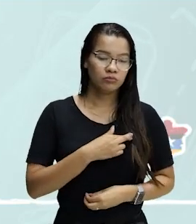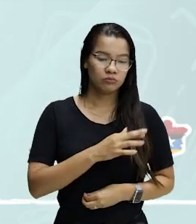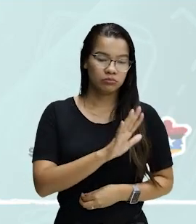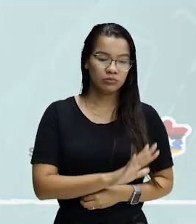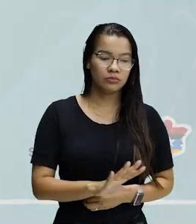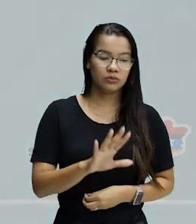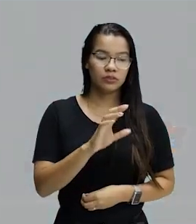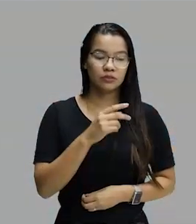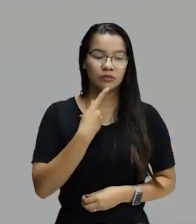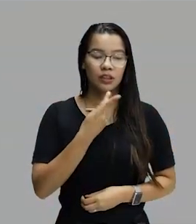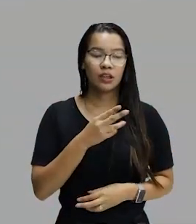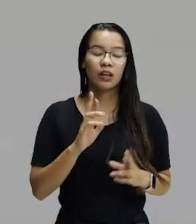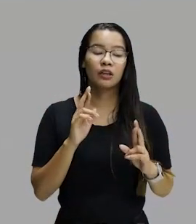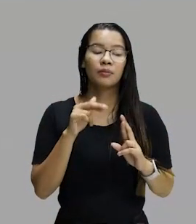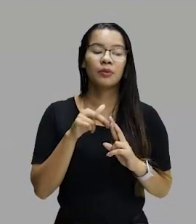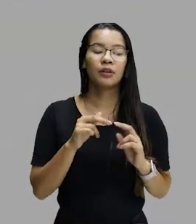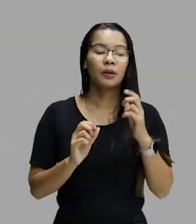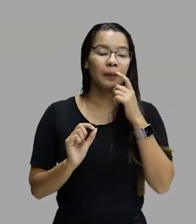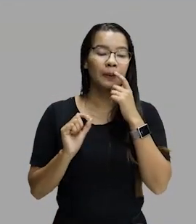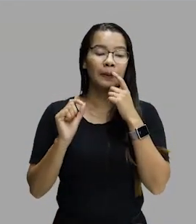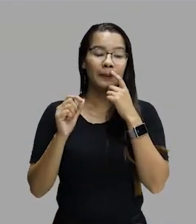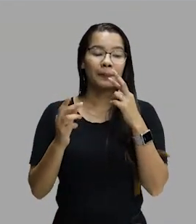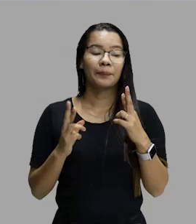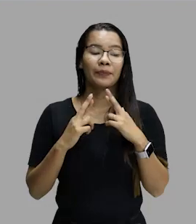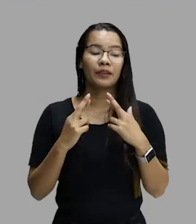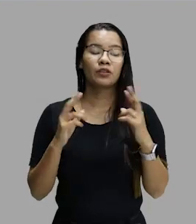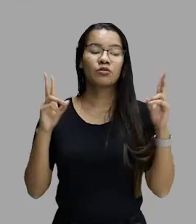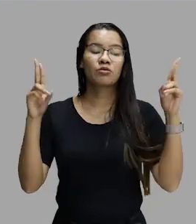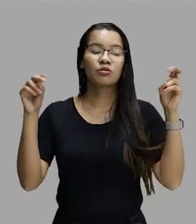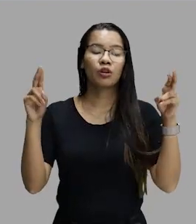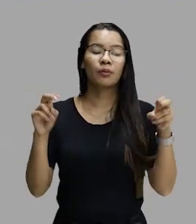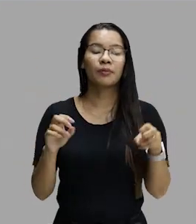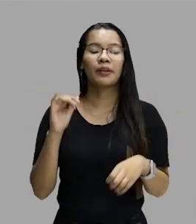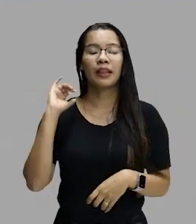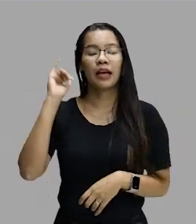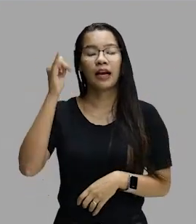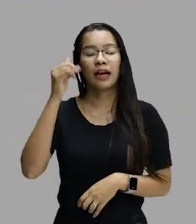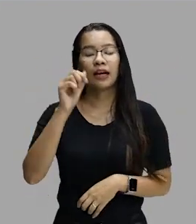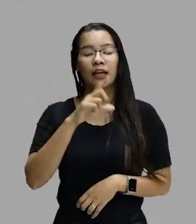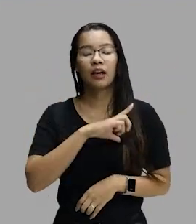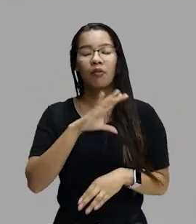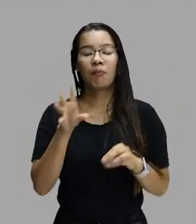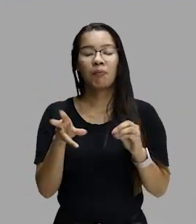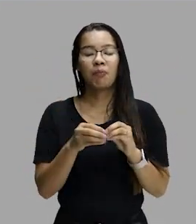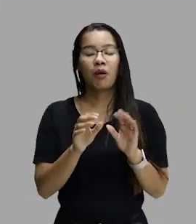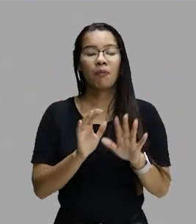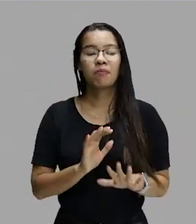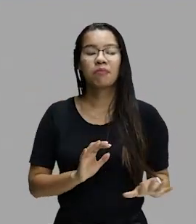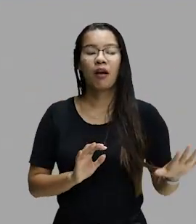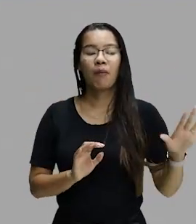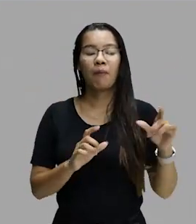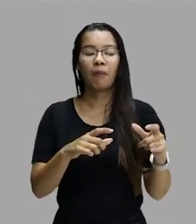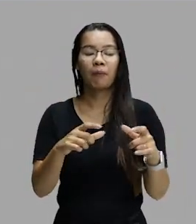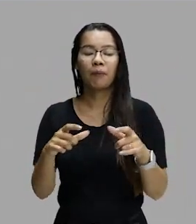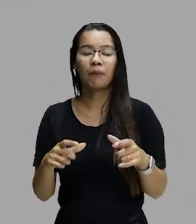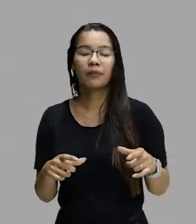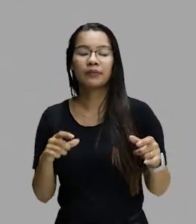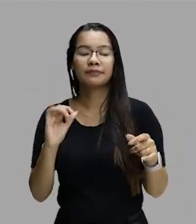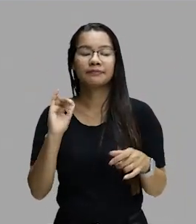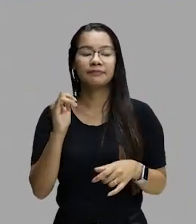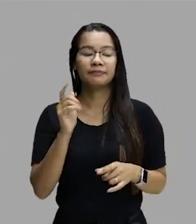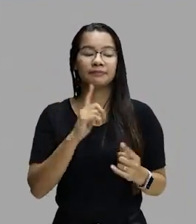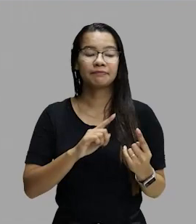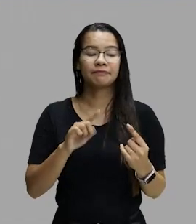O Gaúcho, de José de Alencar. Essas obras, elas caem no vestibular. Eu tenho aula de outra série falando